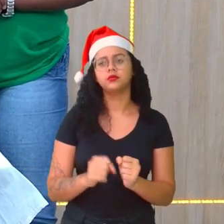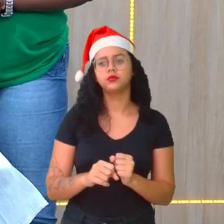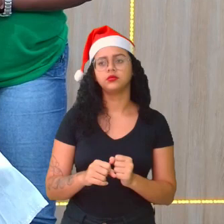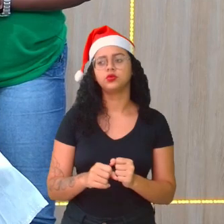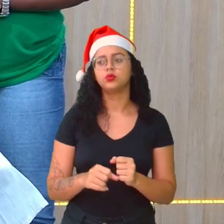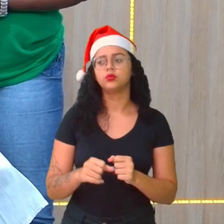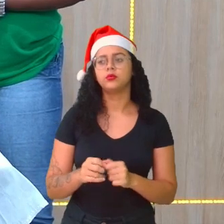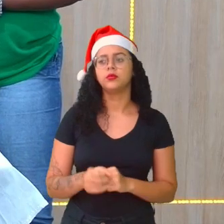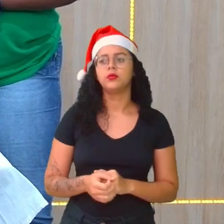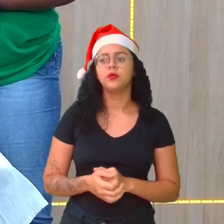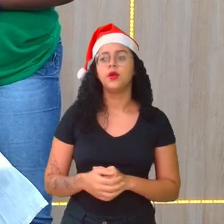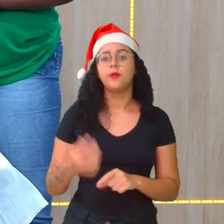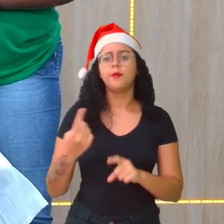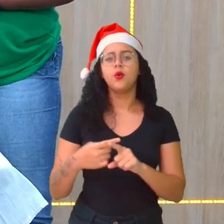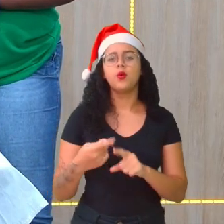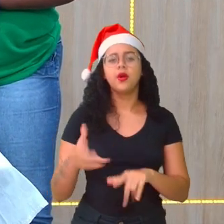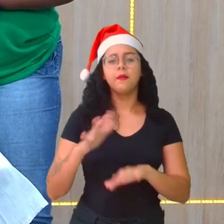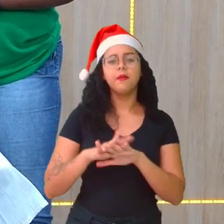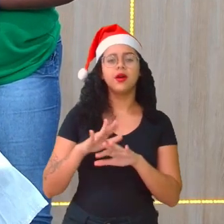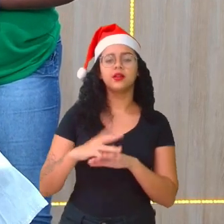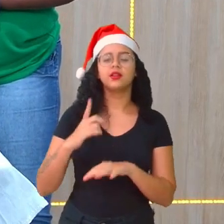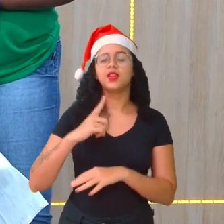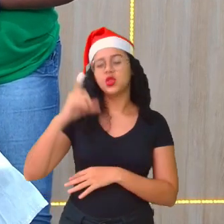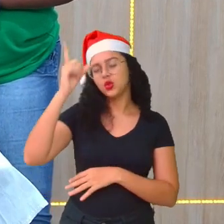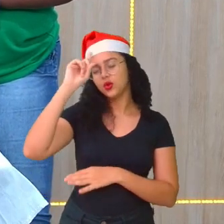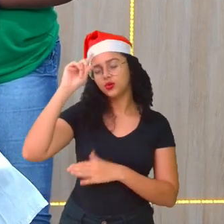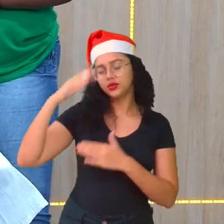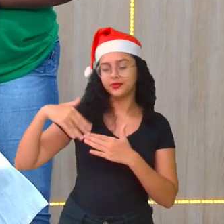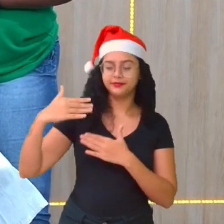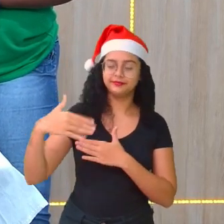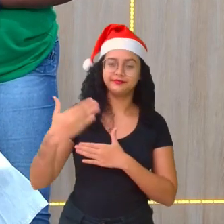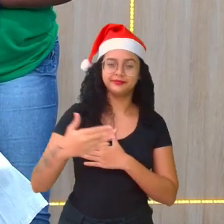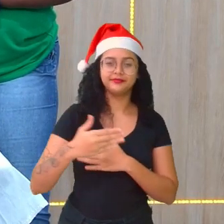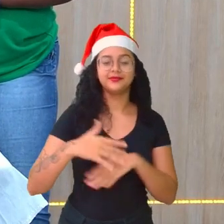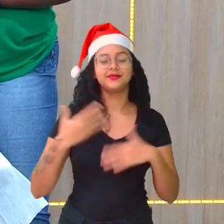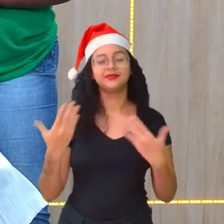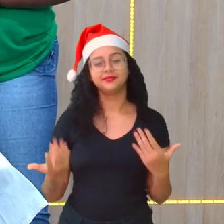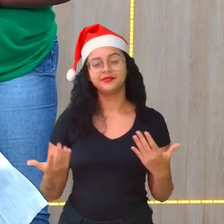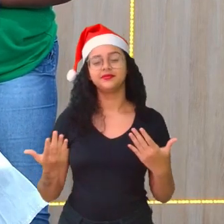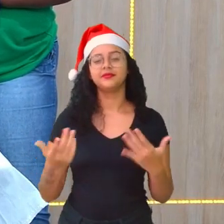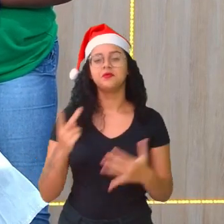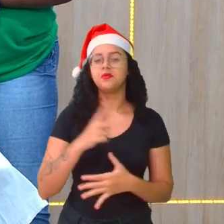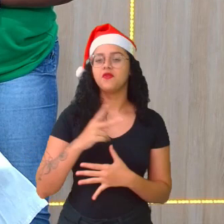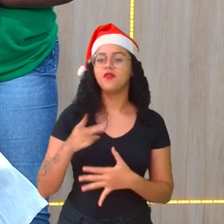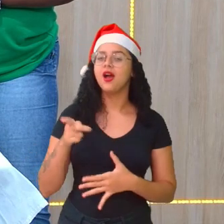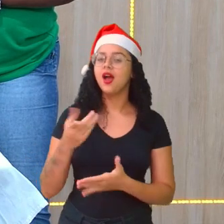específico, com certeza, porque matemática está no nosso cotidiano, está no nosso dia a dia. Então,